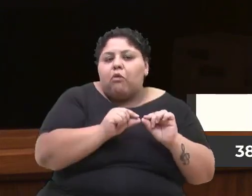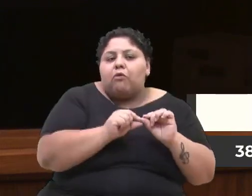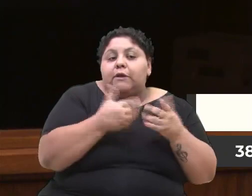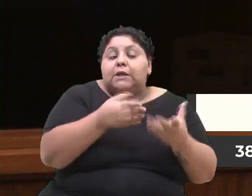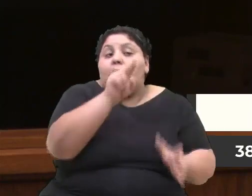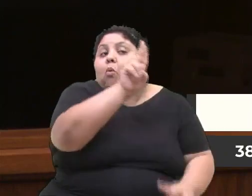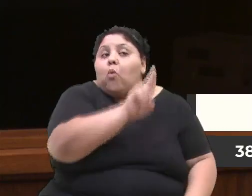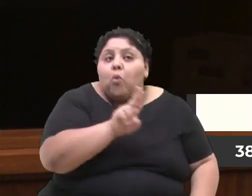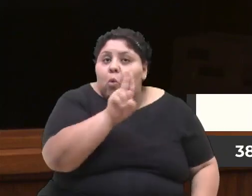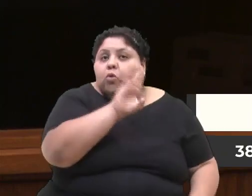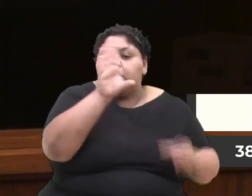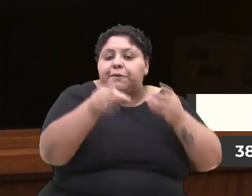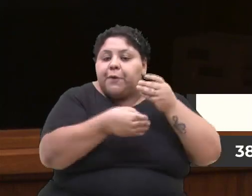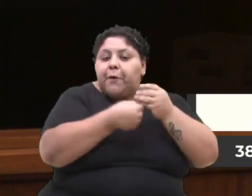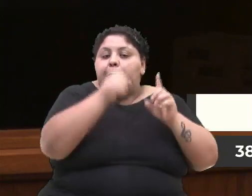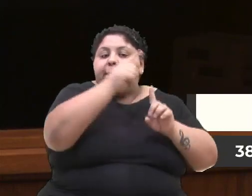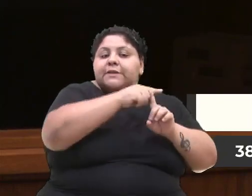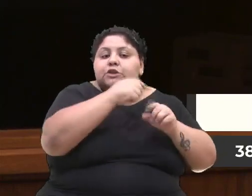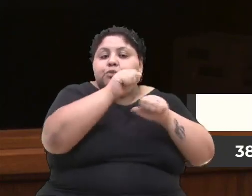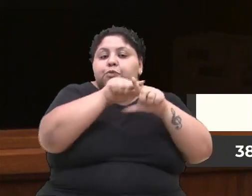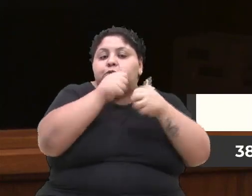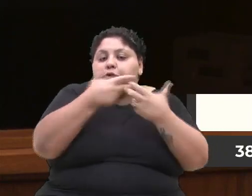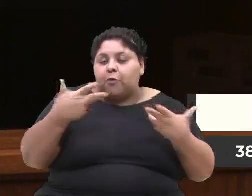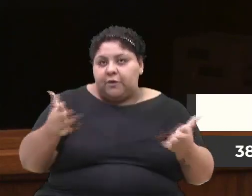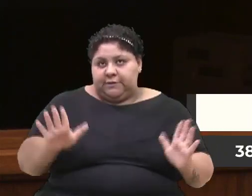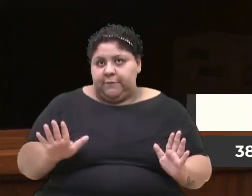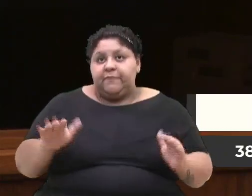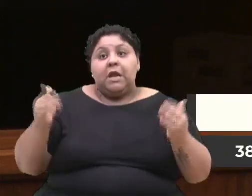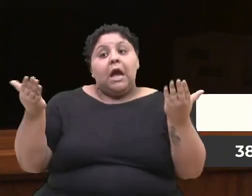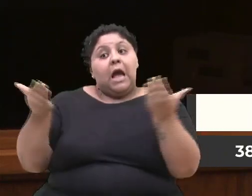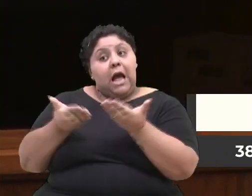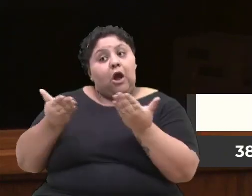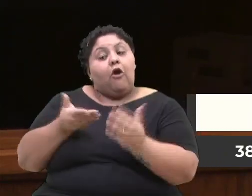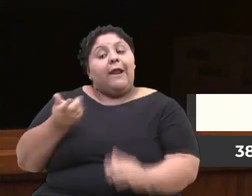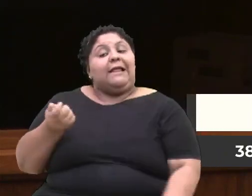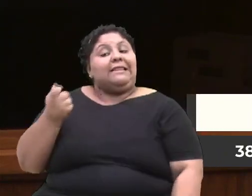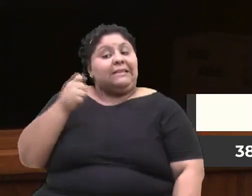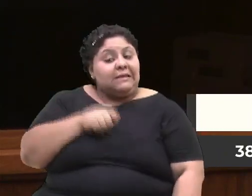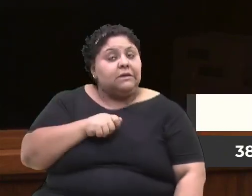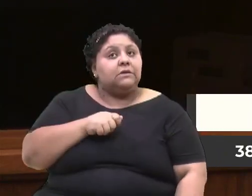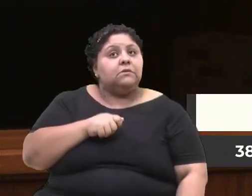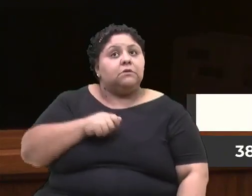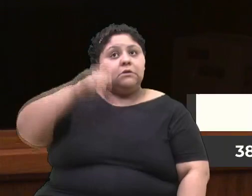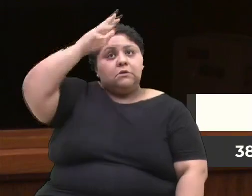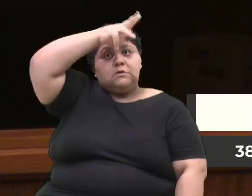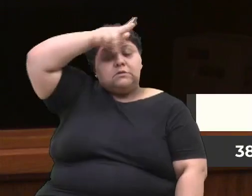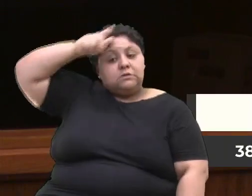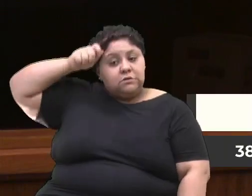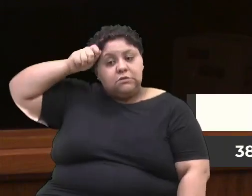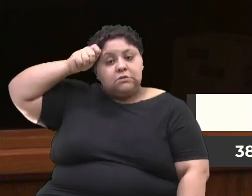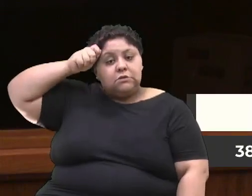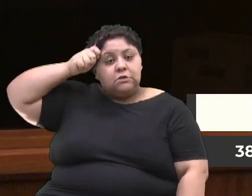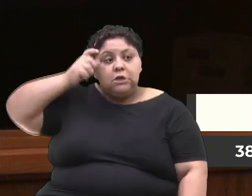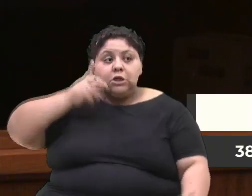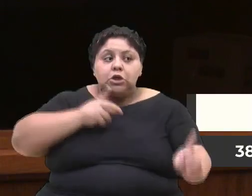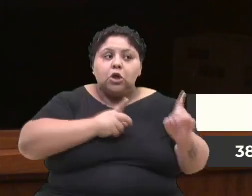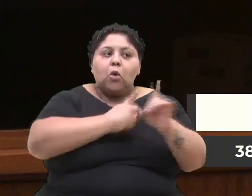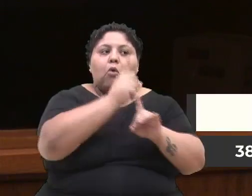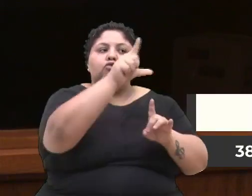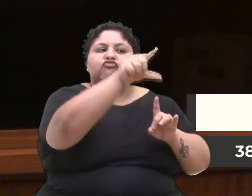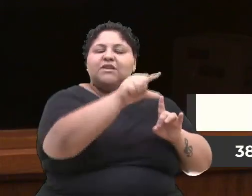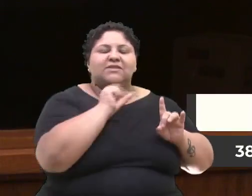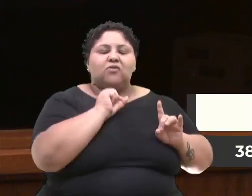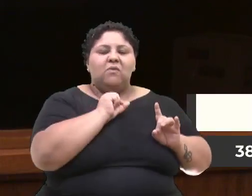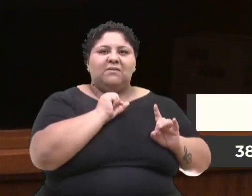emendas para esse tipo de coisa. Agora, é necessário que o município ache a alternativa, não